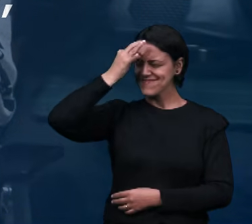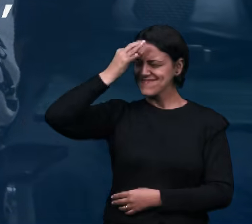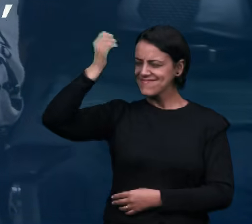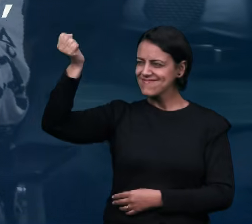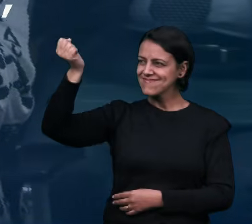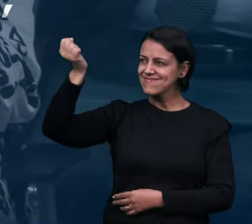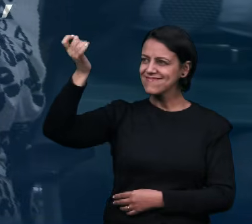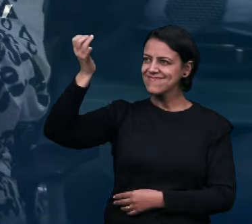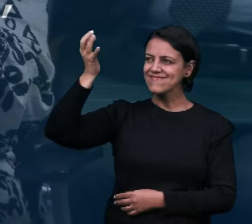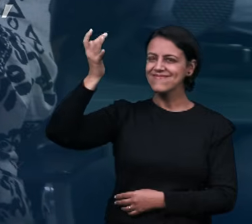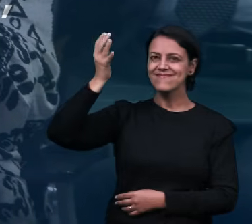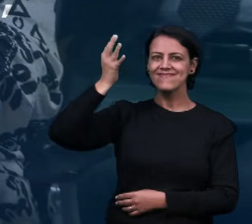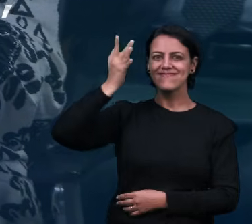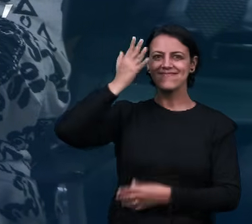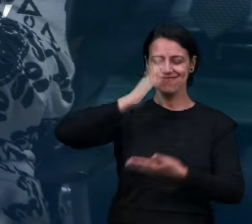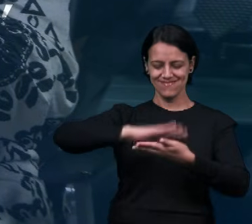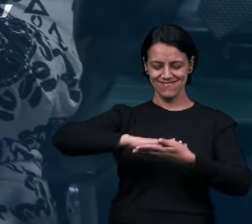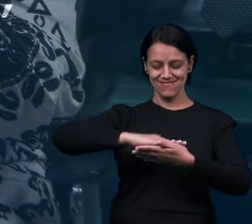Mistérios